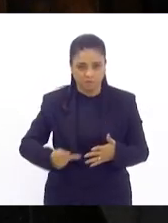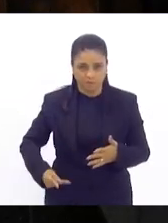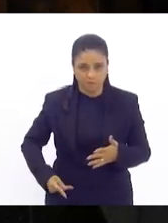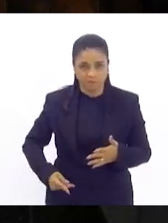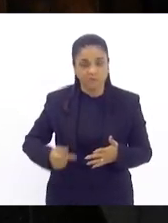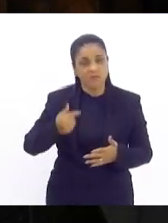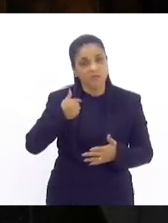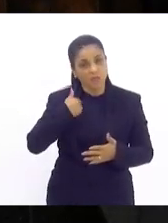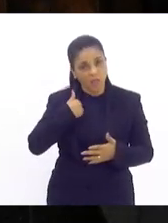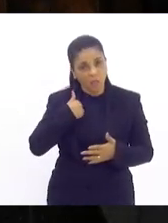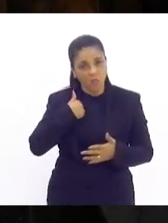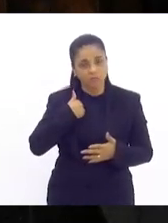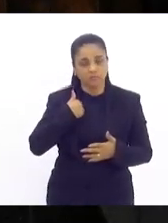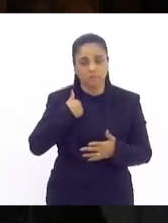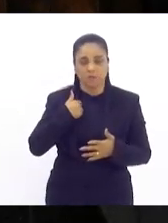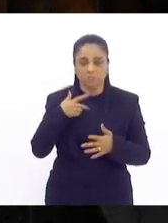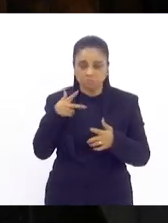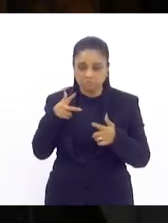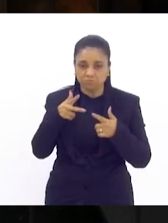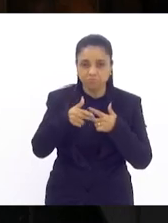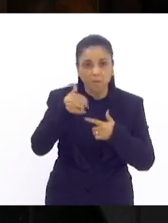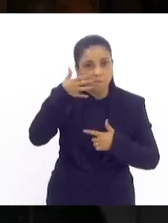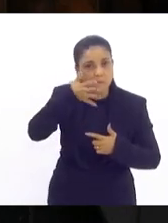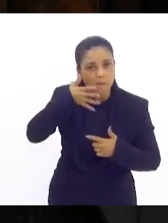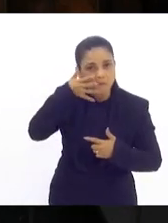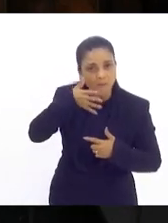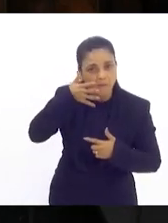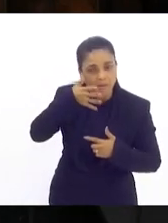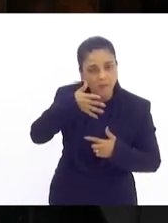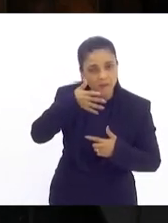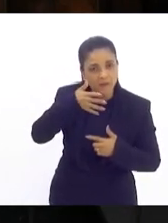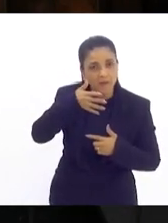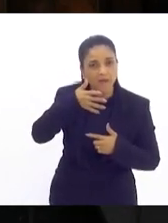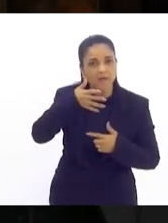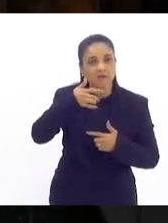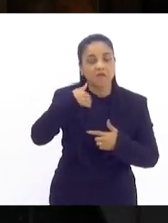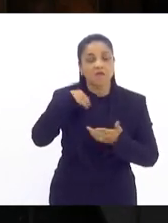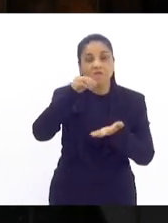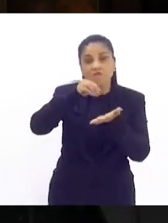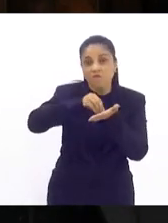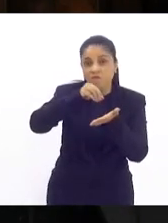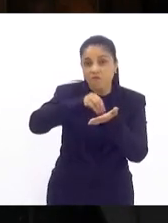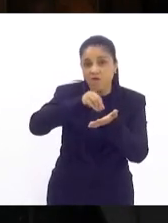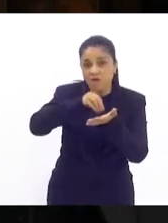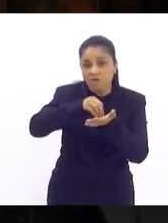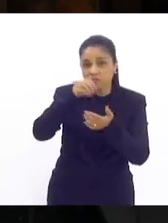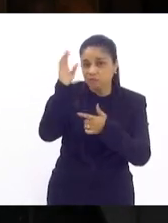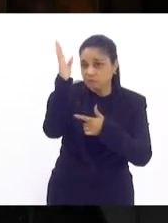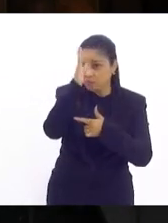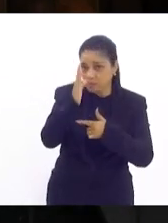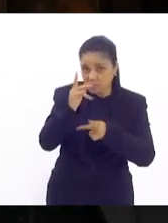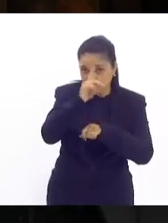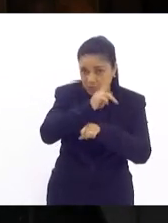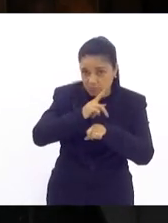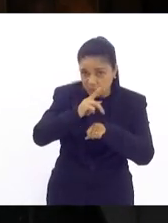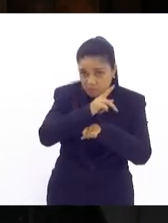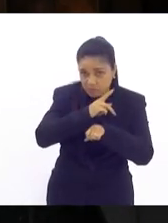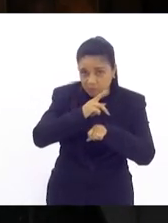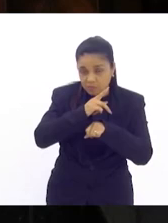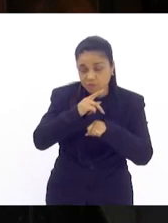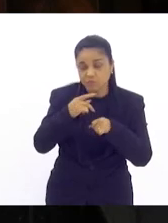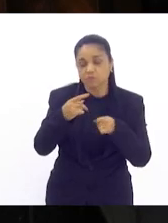intervenção dizia que tá faltando nesse país e não é de